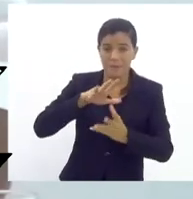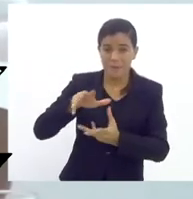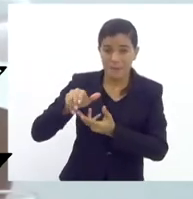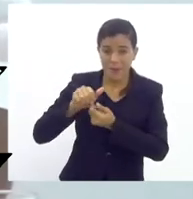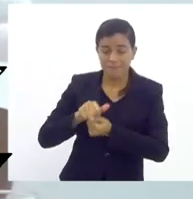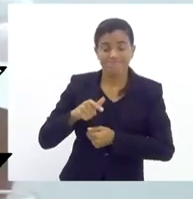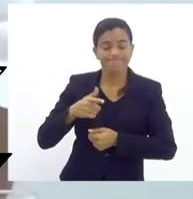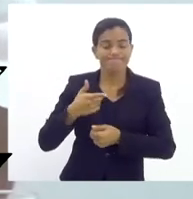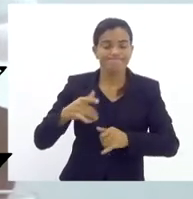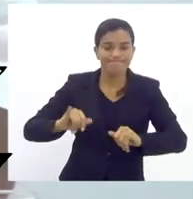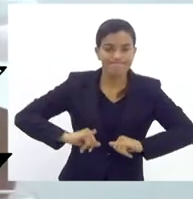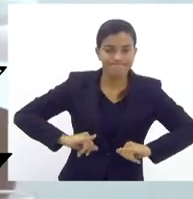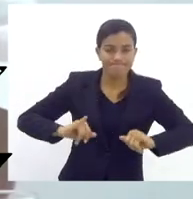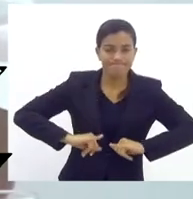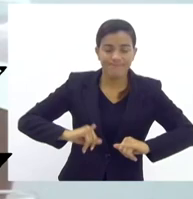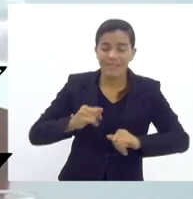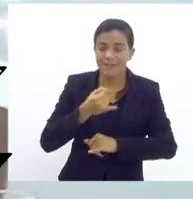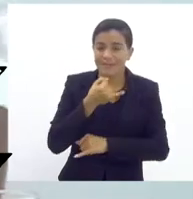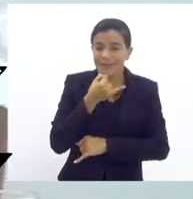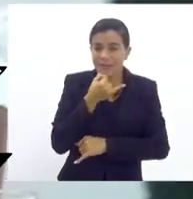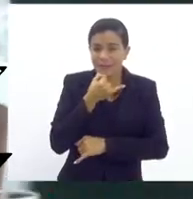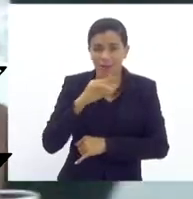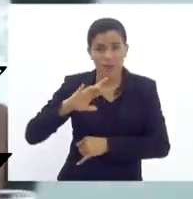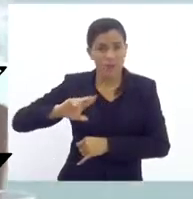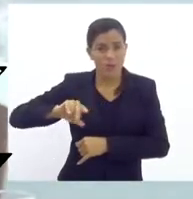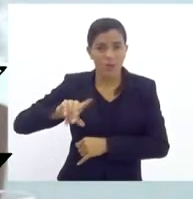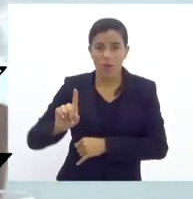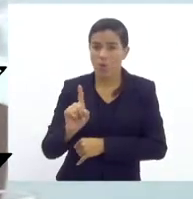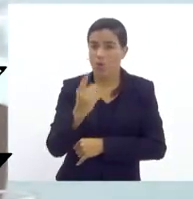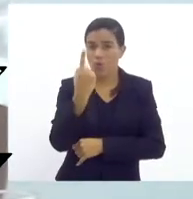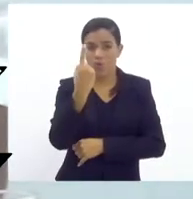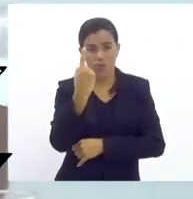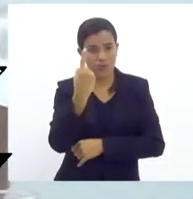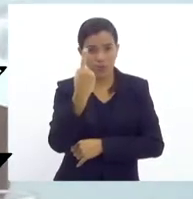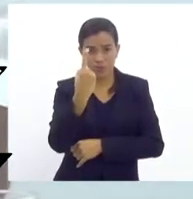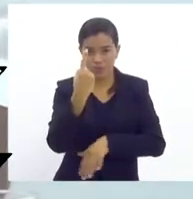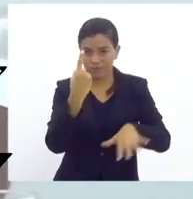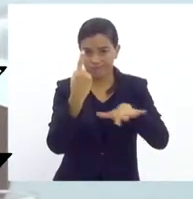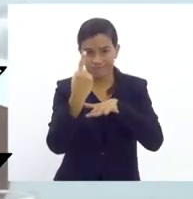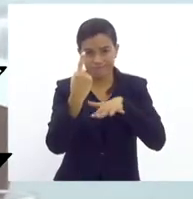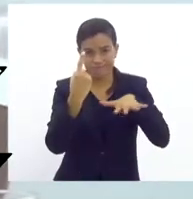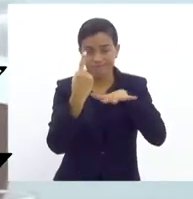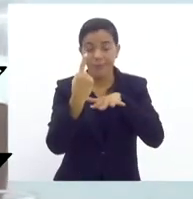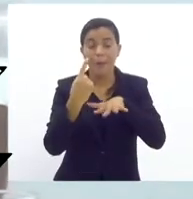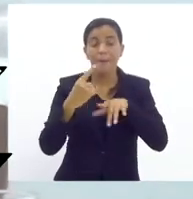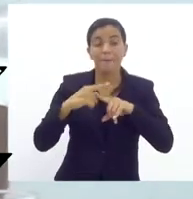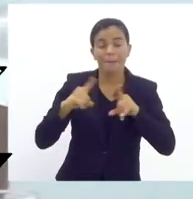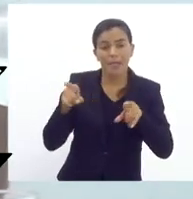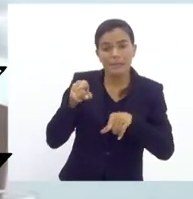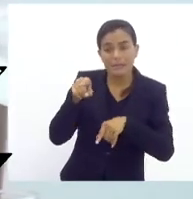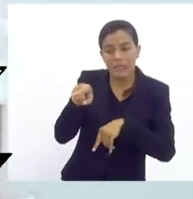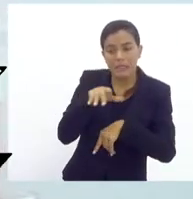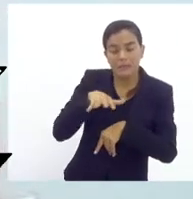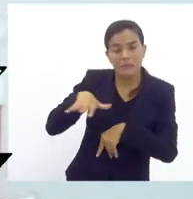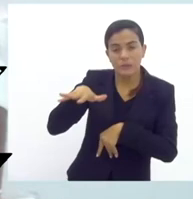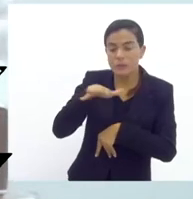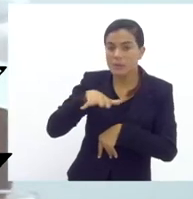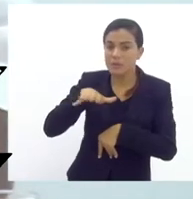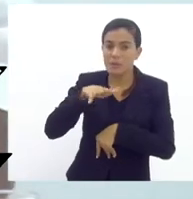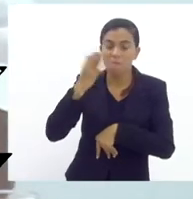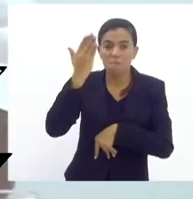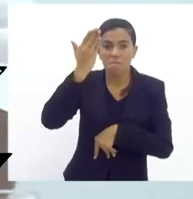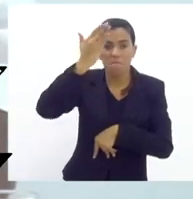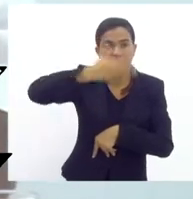estão submetidas infelizmente não é o único caso mas esse caso nos traz muito nitidamente